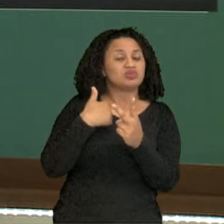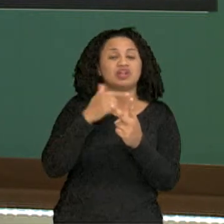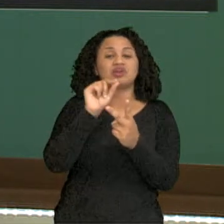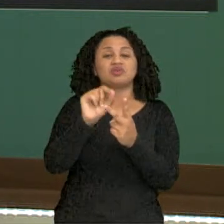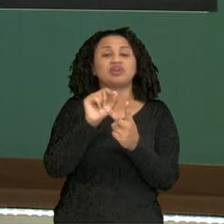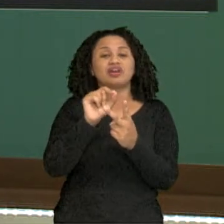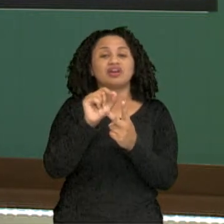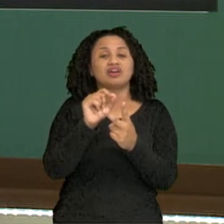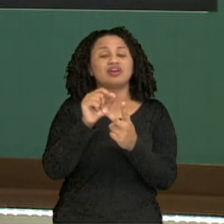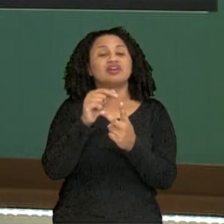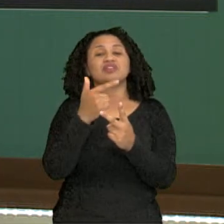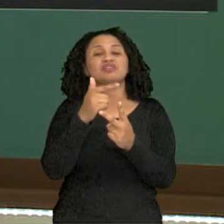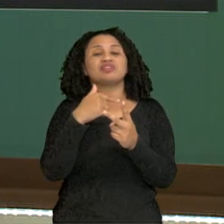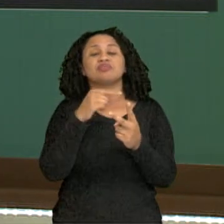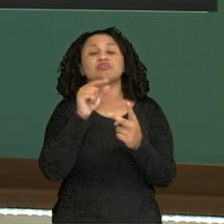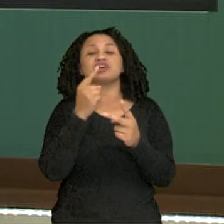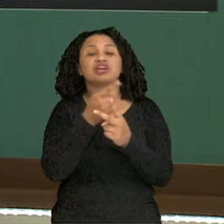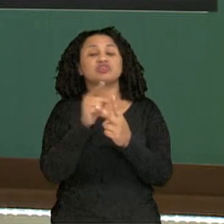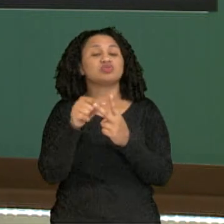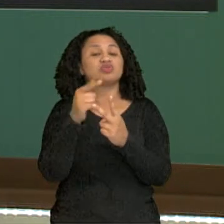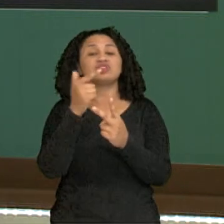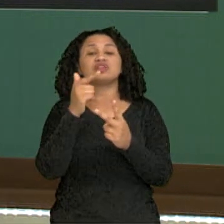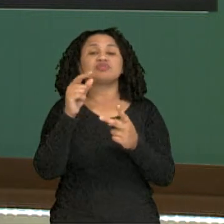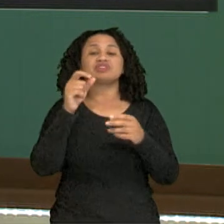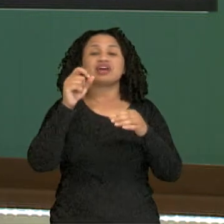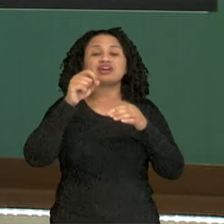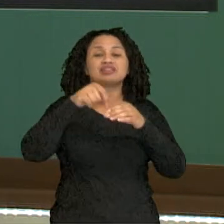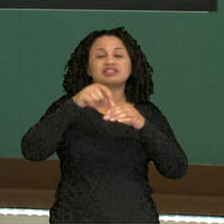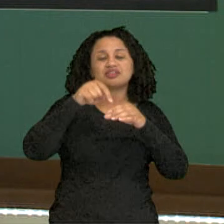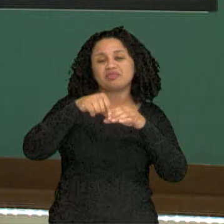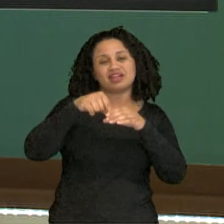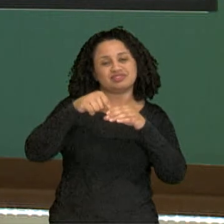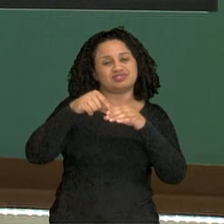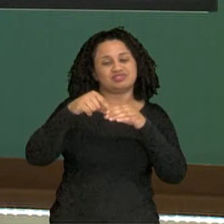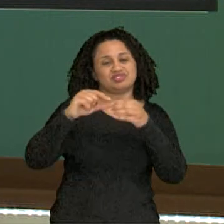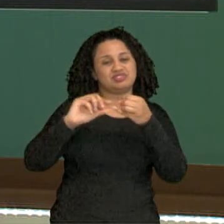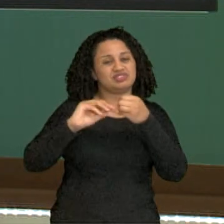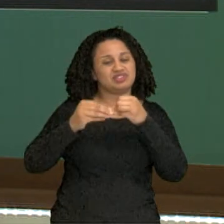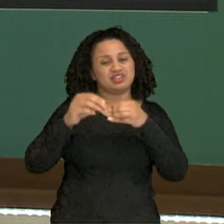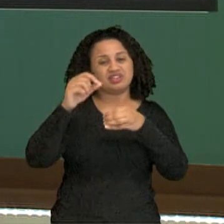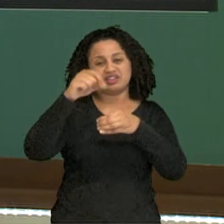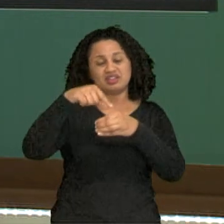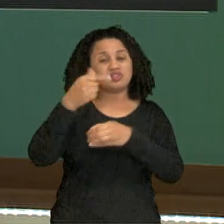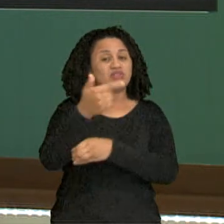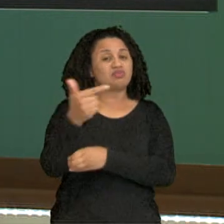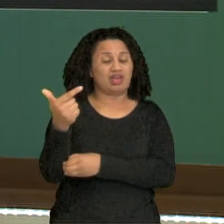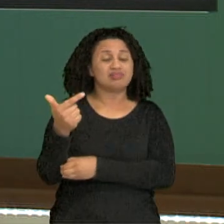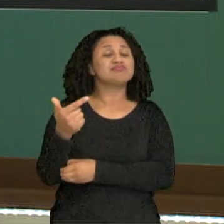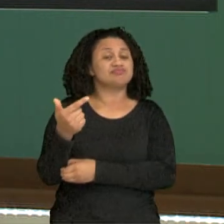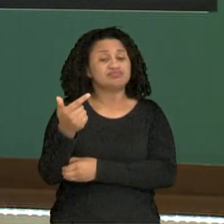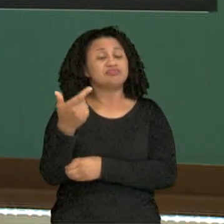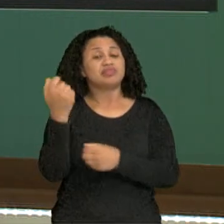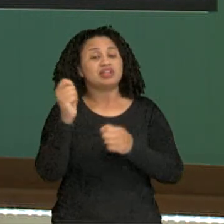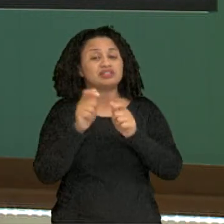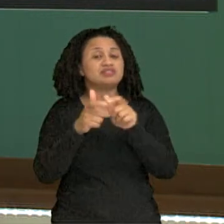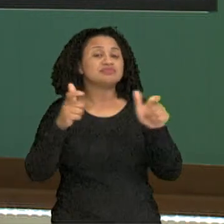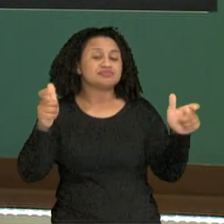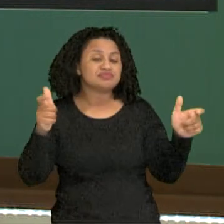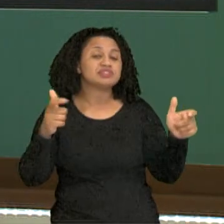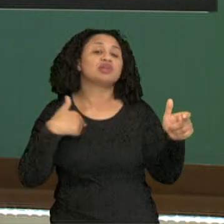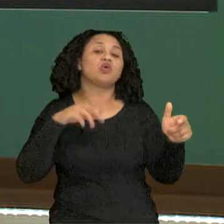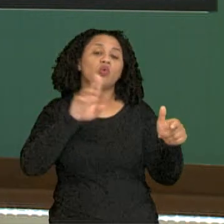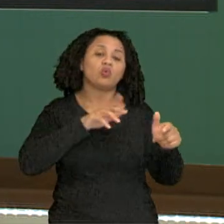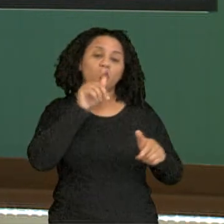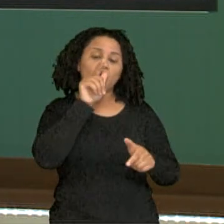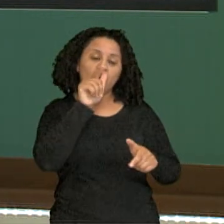quê? Sementes. Elas vão se reproduzir, elas precisam se reproduzir. E elas utilizam a